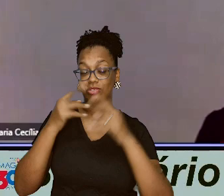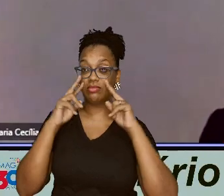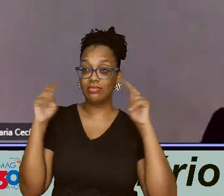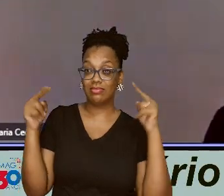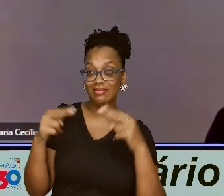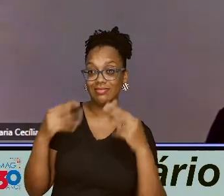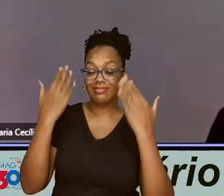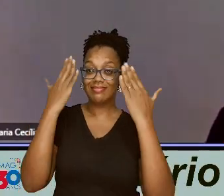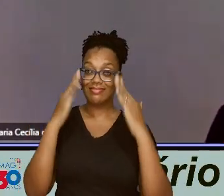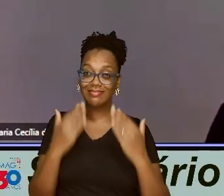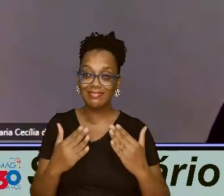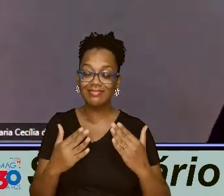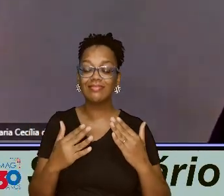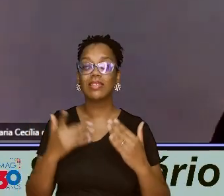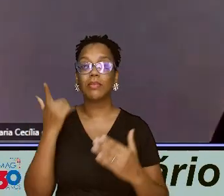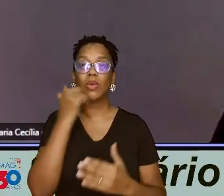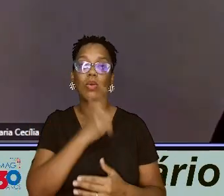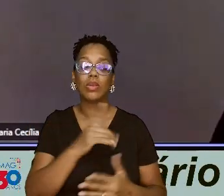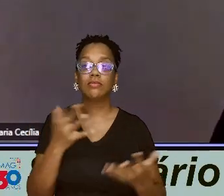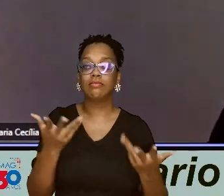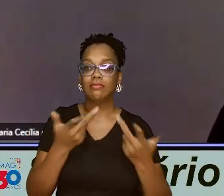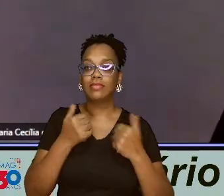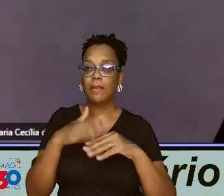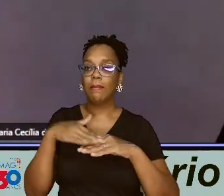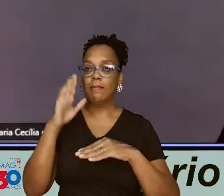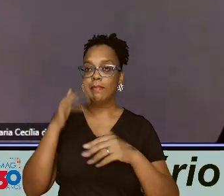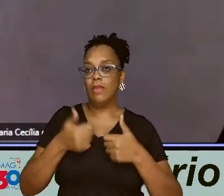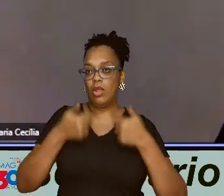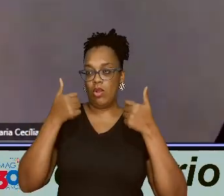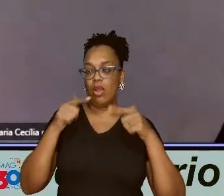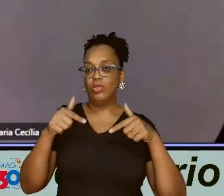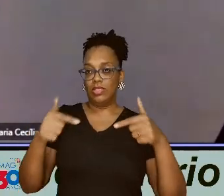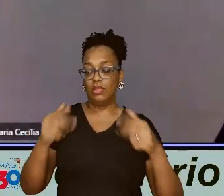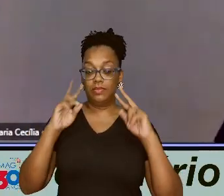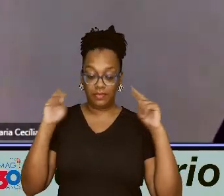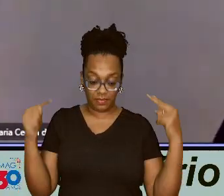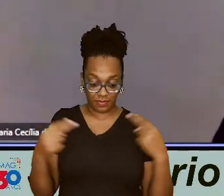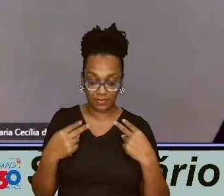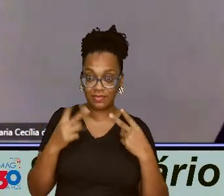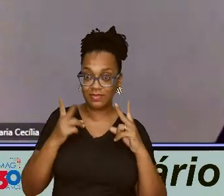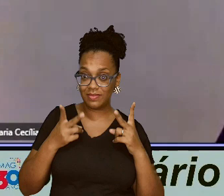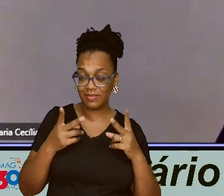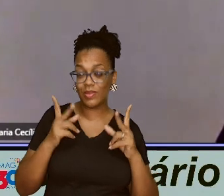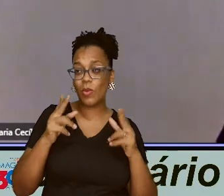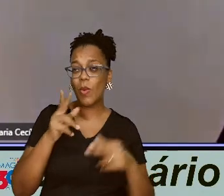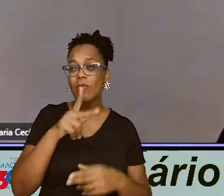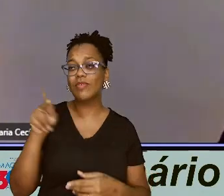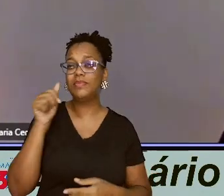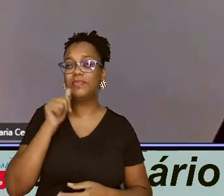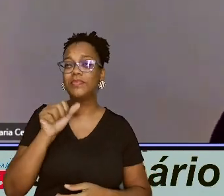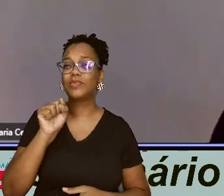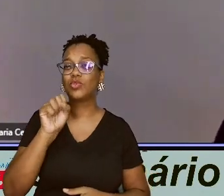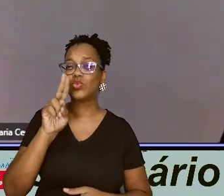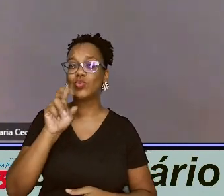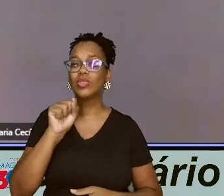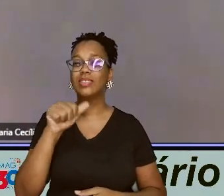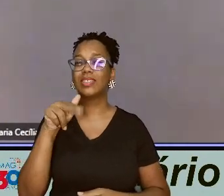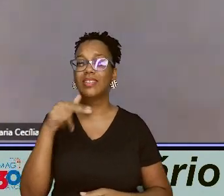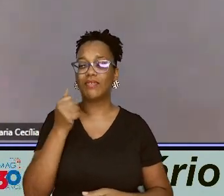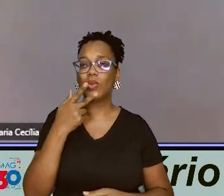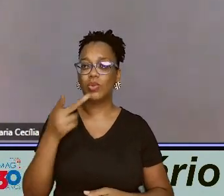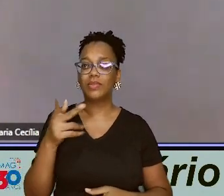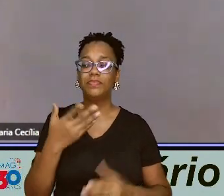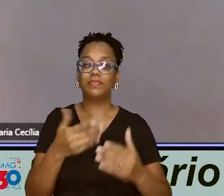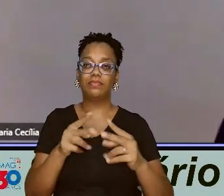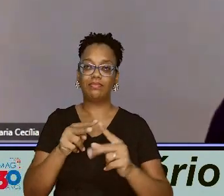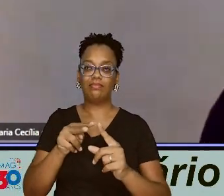dados, conseguindo qualificar melhor a sua atuação, olhar para si mesmo, né, como a professora Suzana falou, né, tomar um distanciamento da